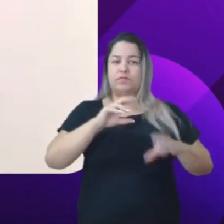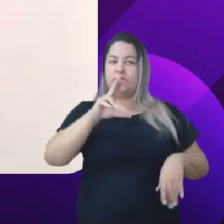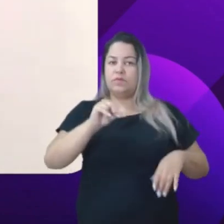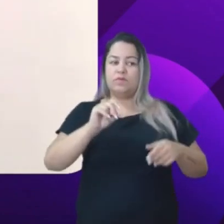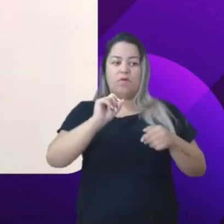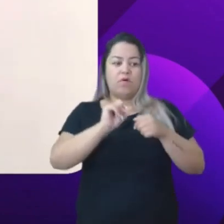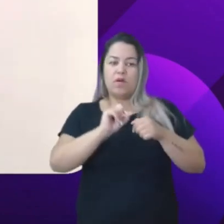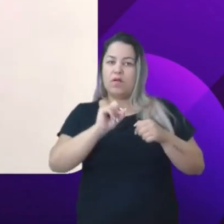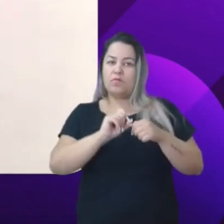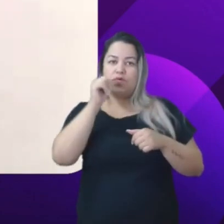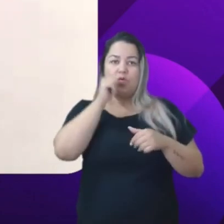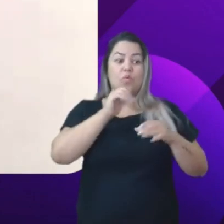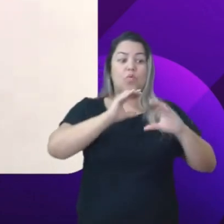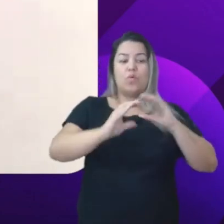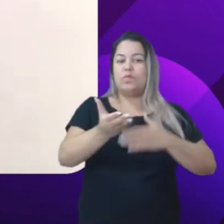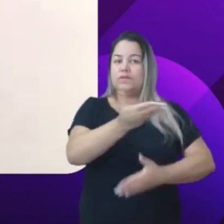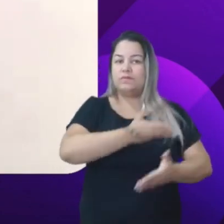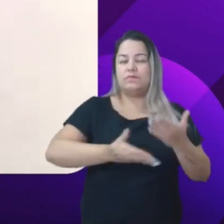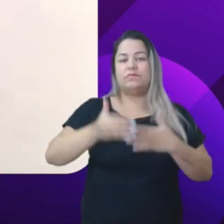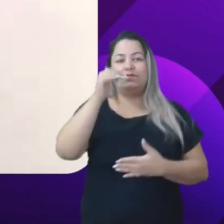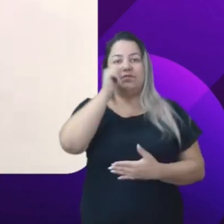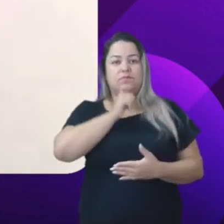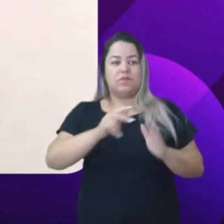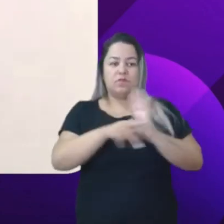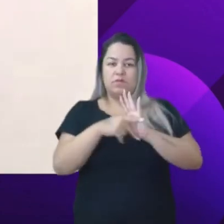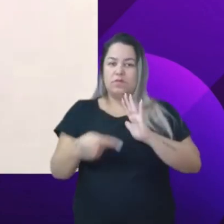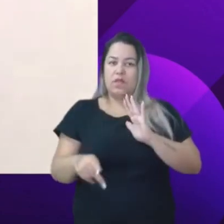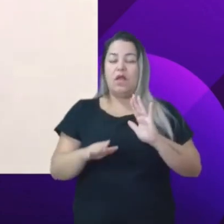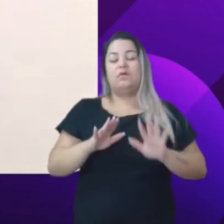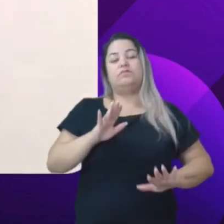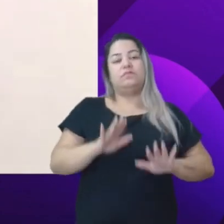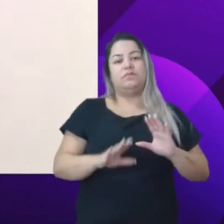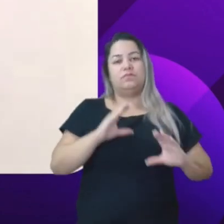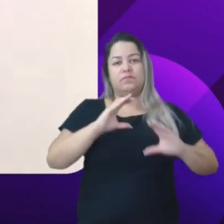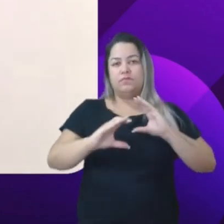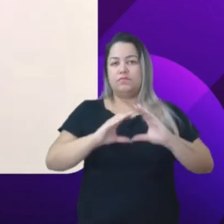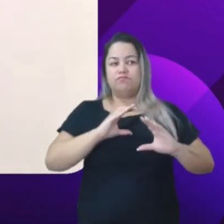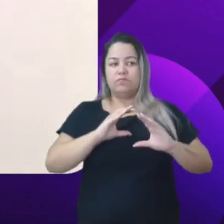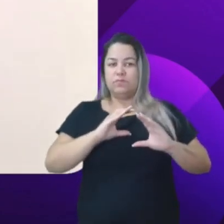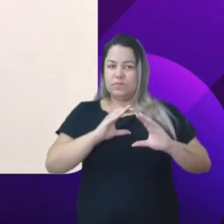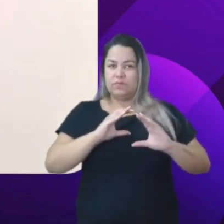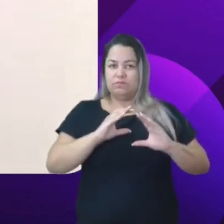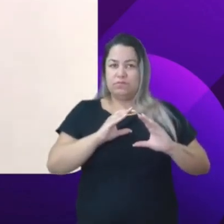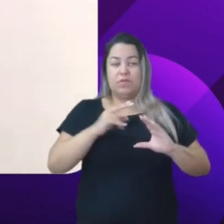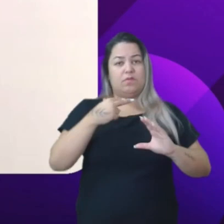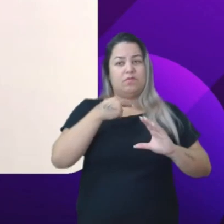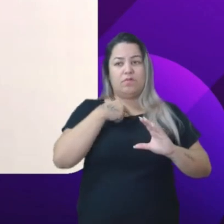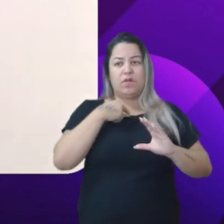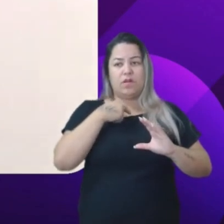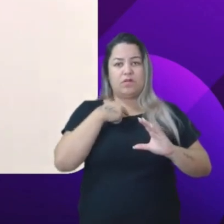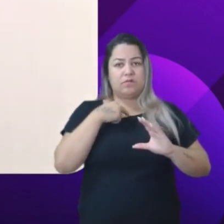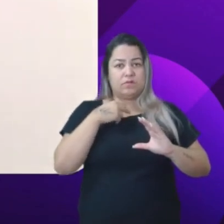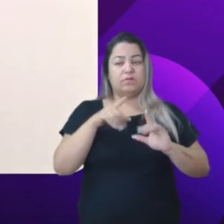essas mulheres, não se comunicam com essas mulheres, né? Então, assim, às vezes essa comunicação ela não pode ser, às vezes não, acho